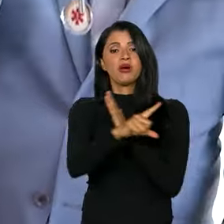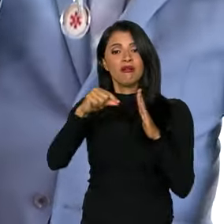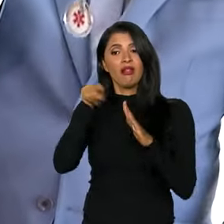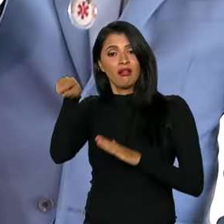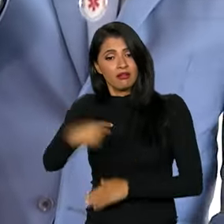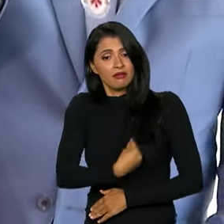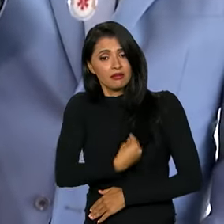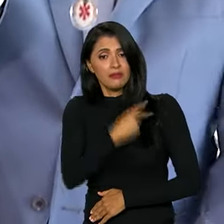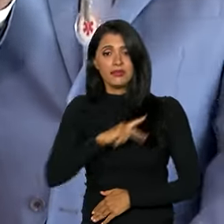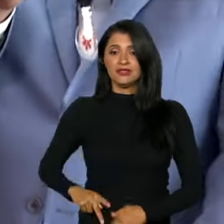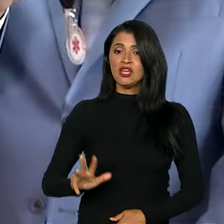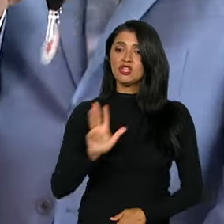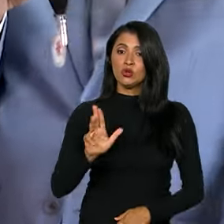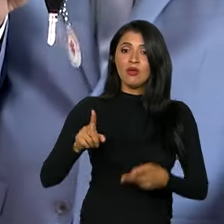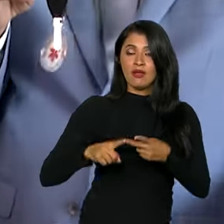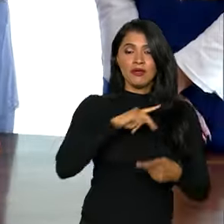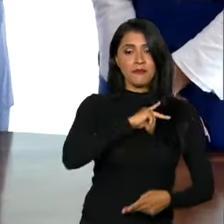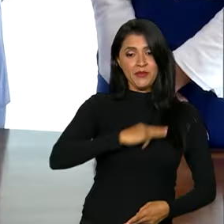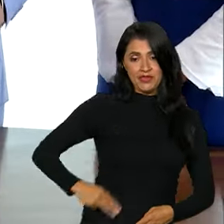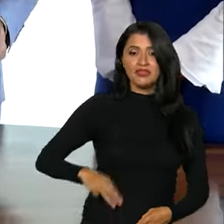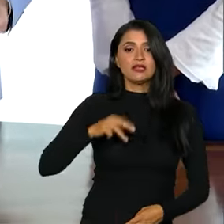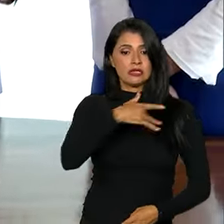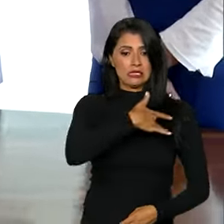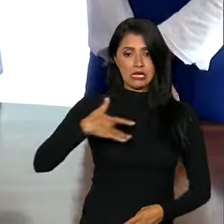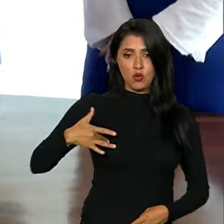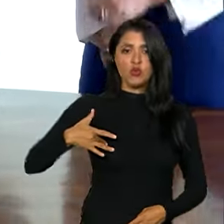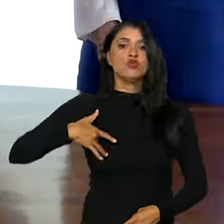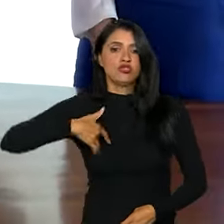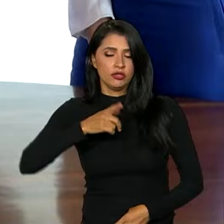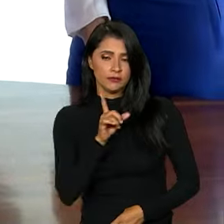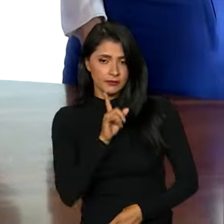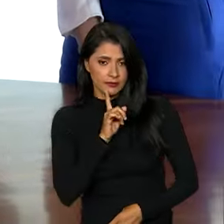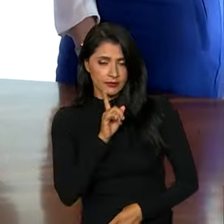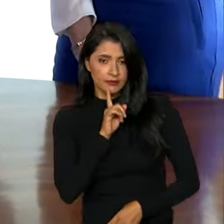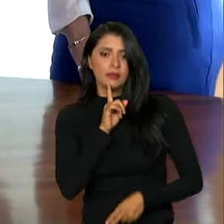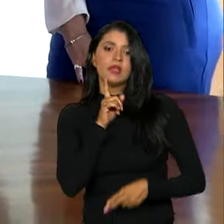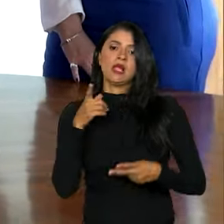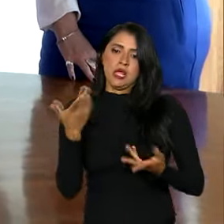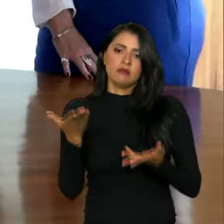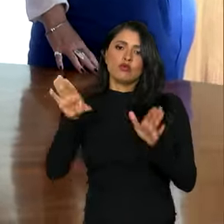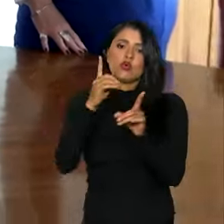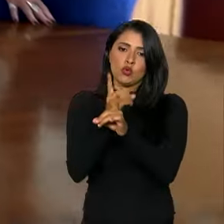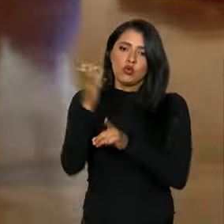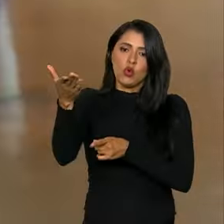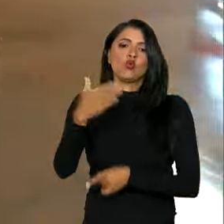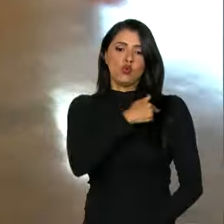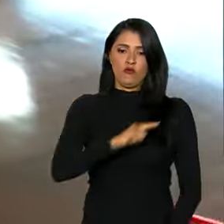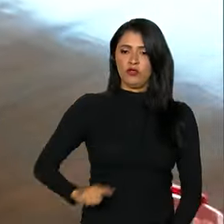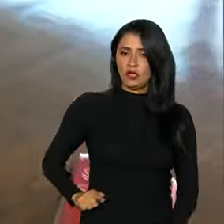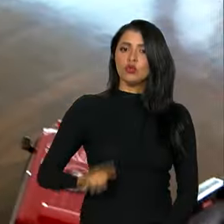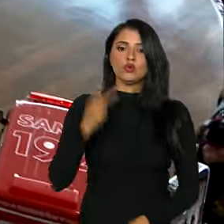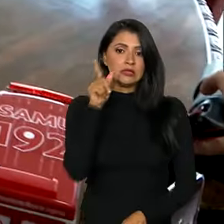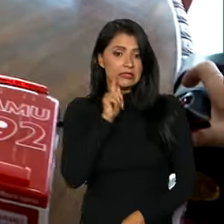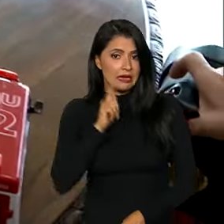presidente Lula e a ministra da Saúde, Nísia Trindade, se encontraram com o governador do Ceará, Eumano de Freitas. Segundo dados